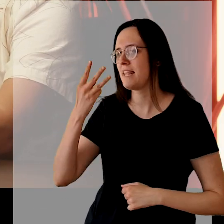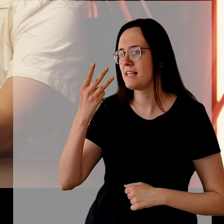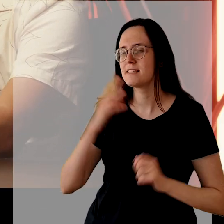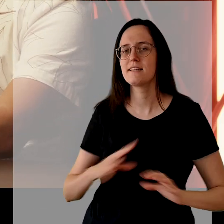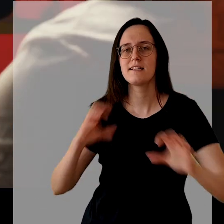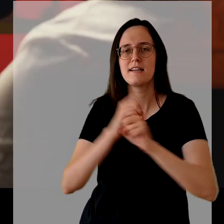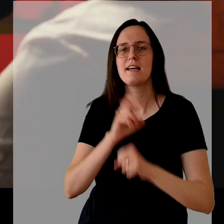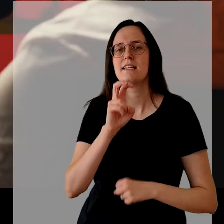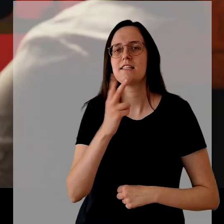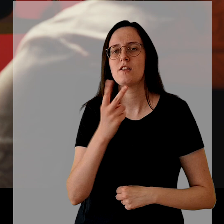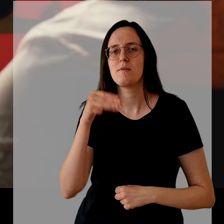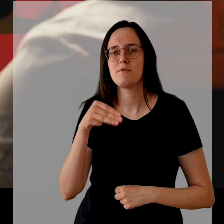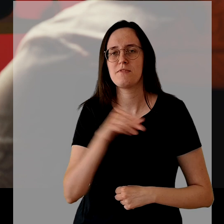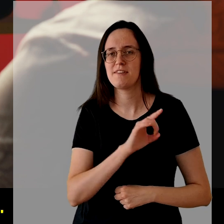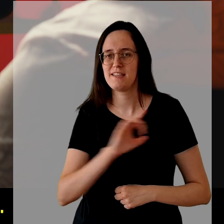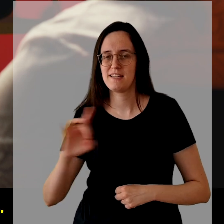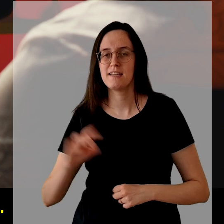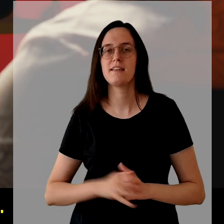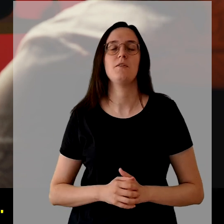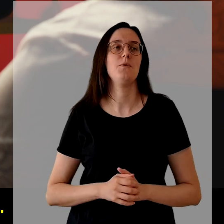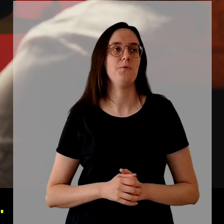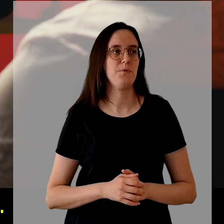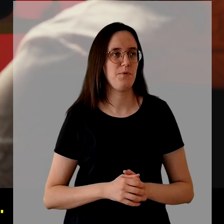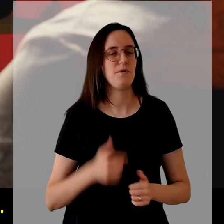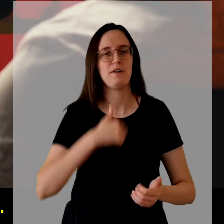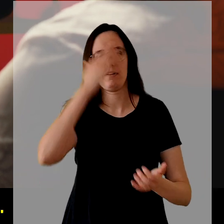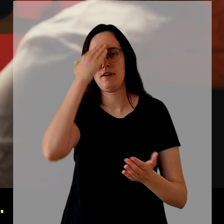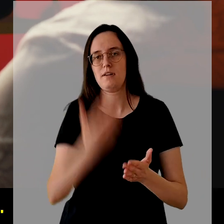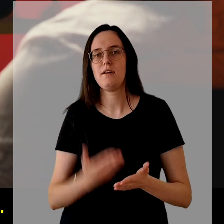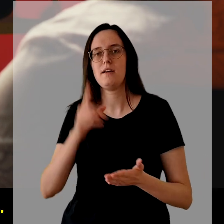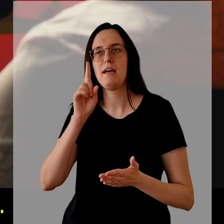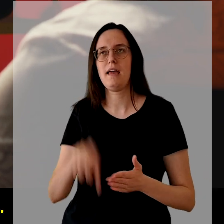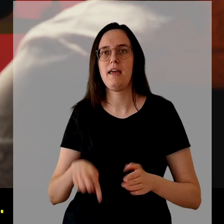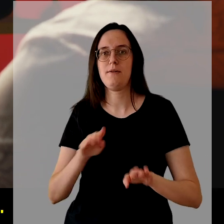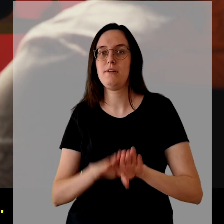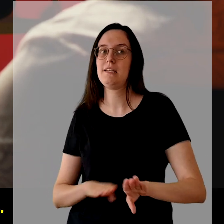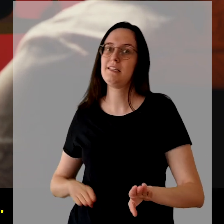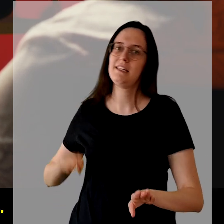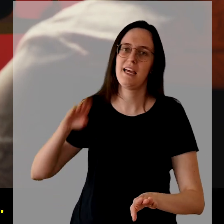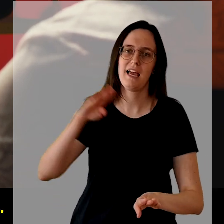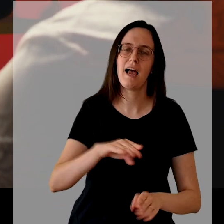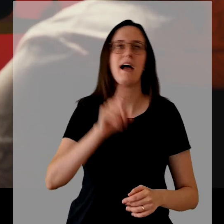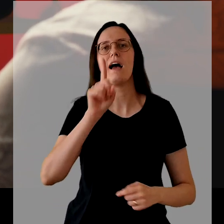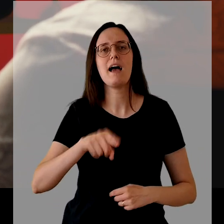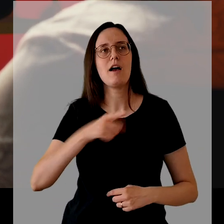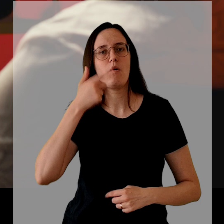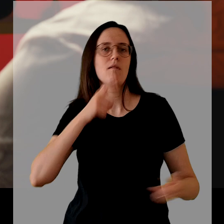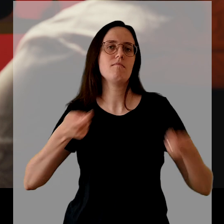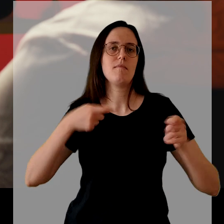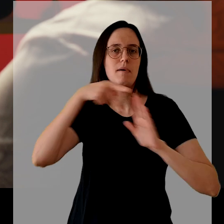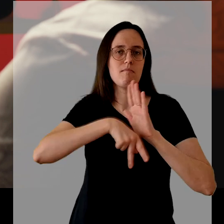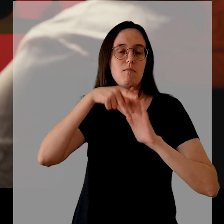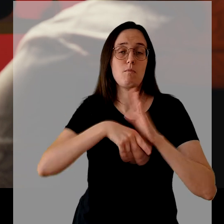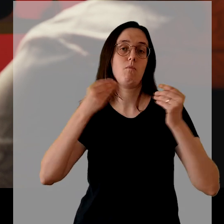episódios de 52. Tenho certeza que foi um salto gigantesco, né? Nessa questão de poder